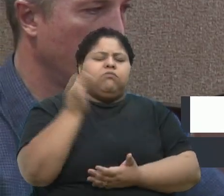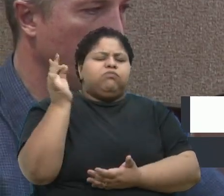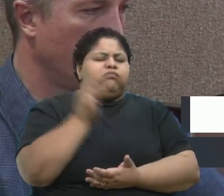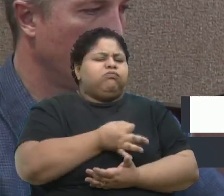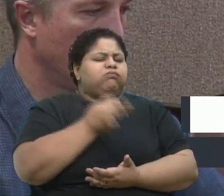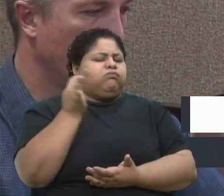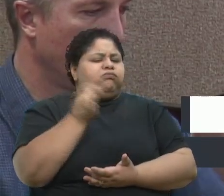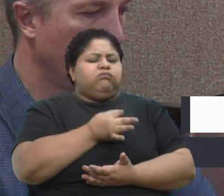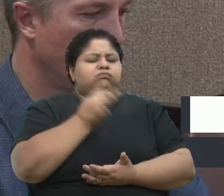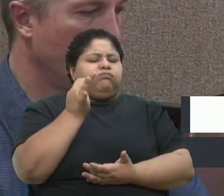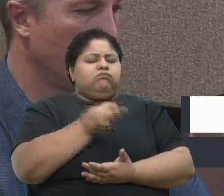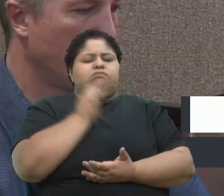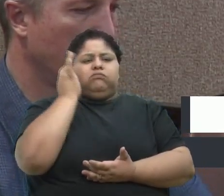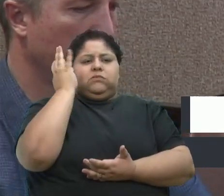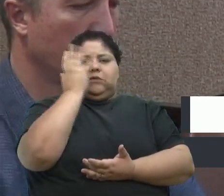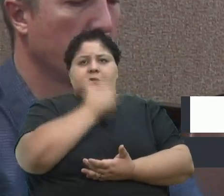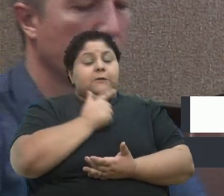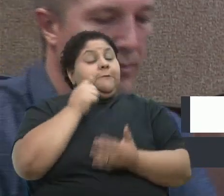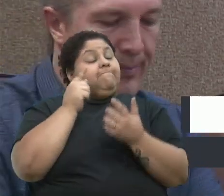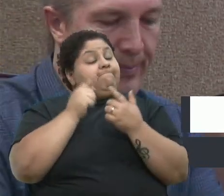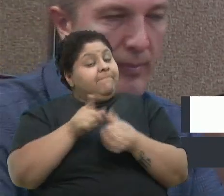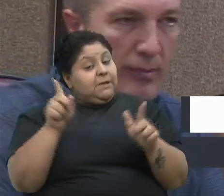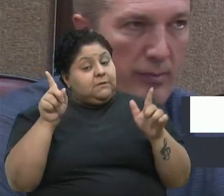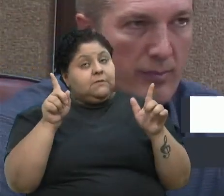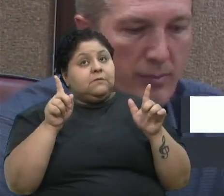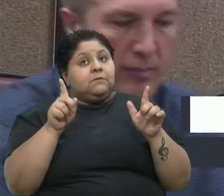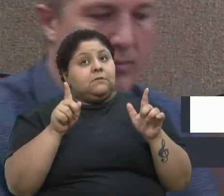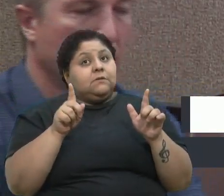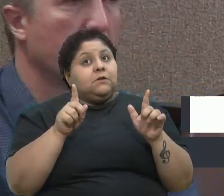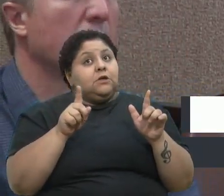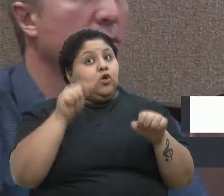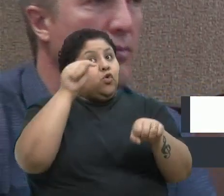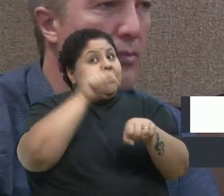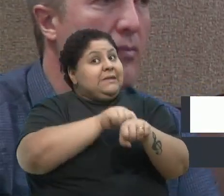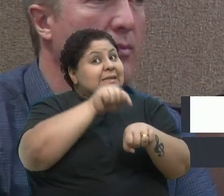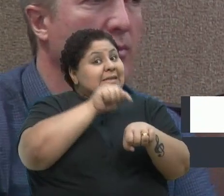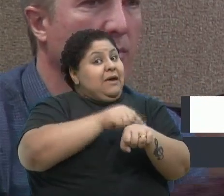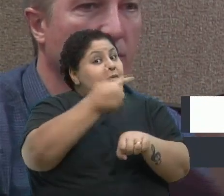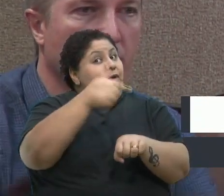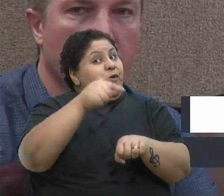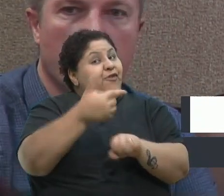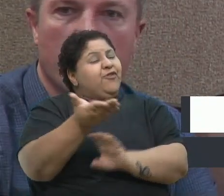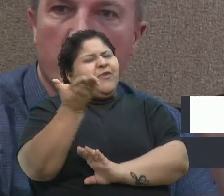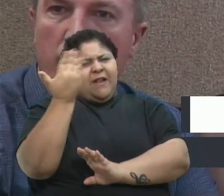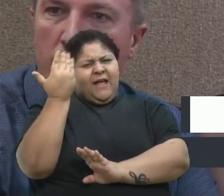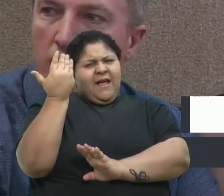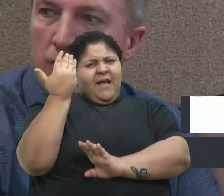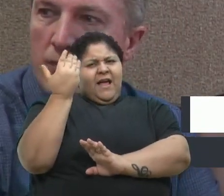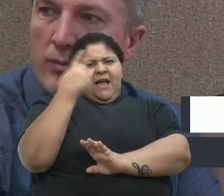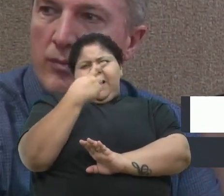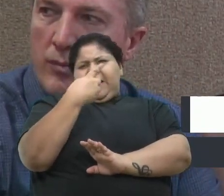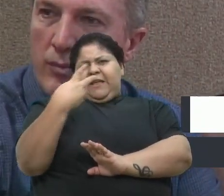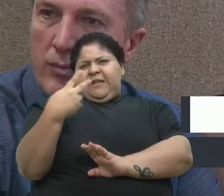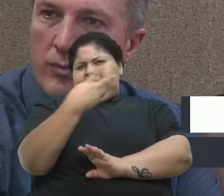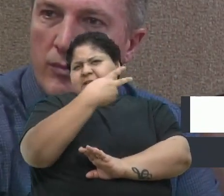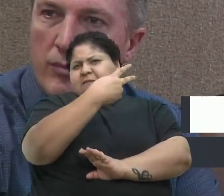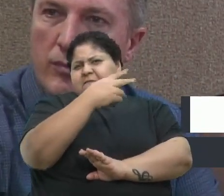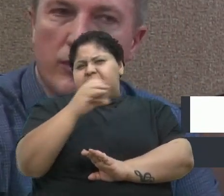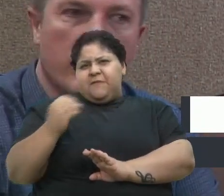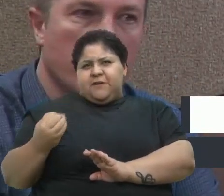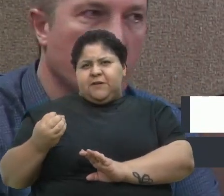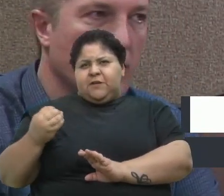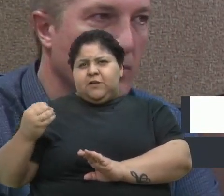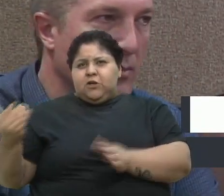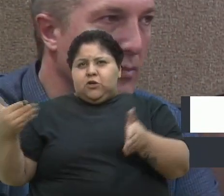foi maravilhosa, mas o timing é outro. Naquela época, não sei se foi há 15, 20 anos, o senhor trouxe